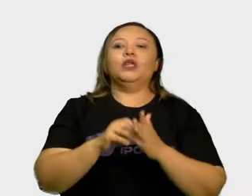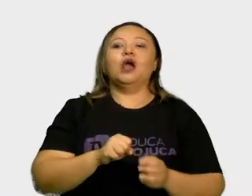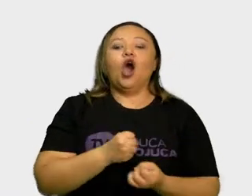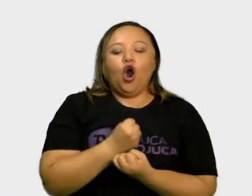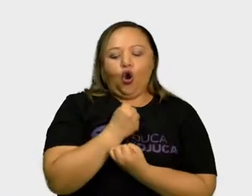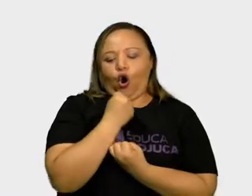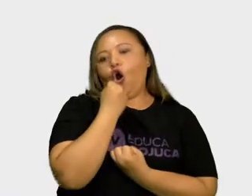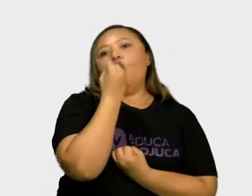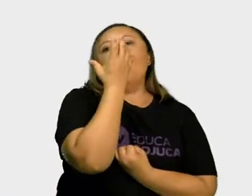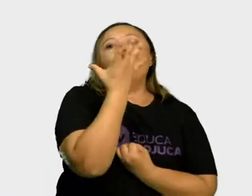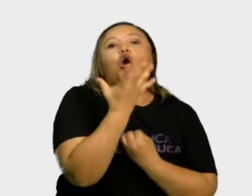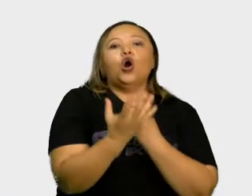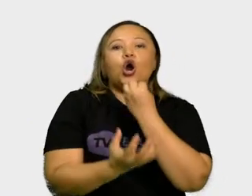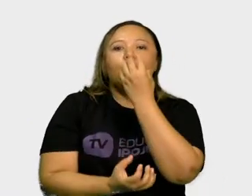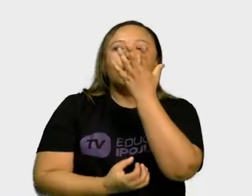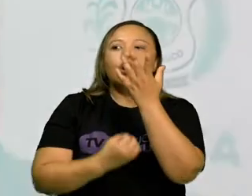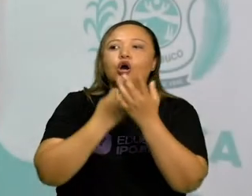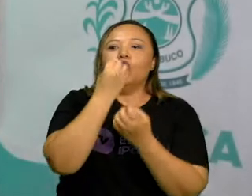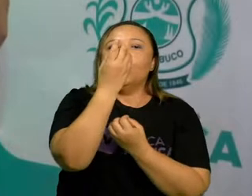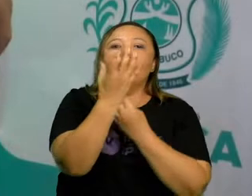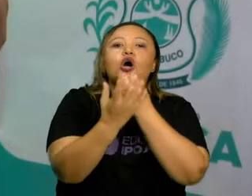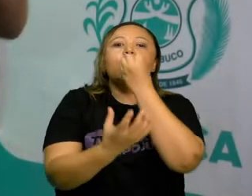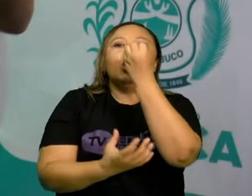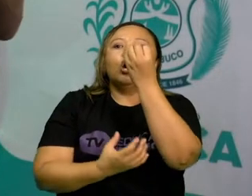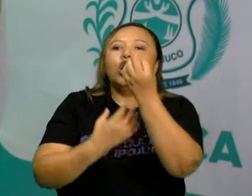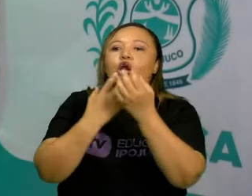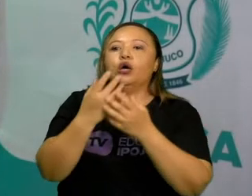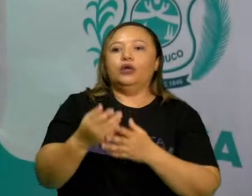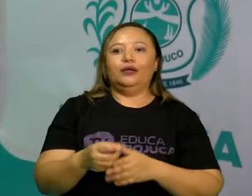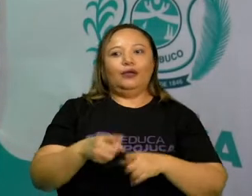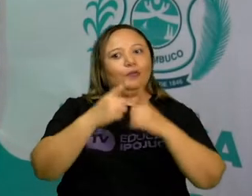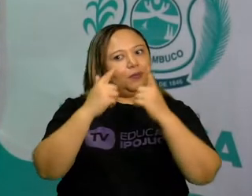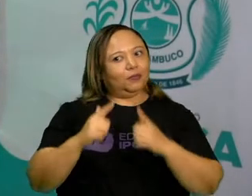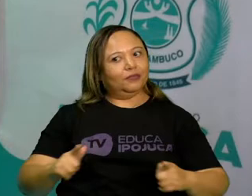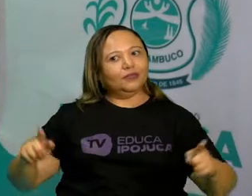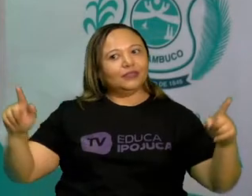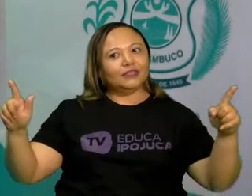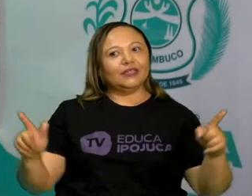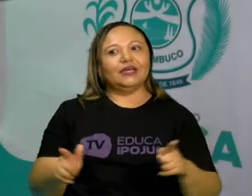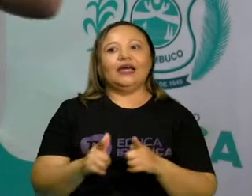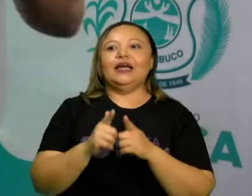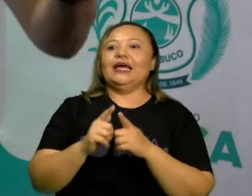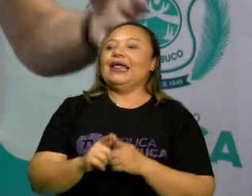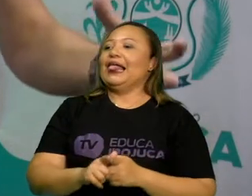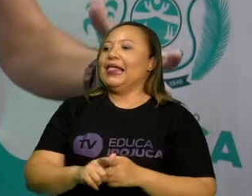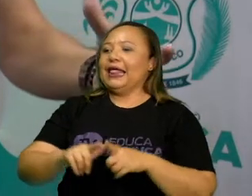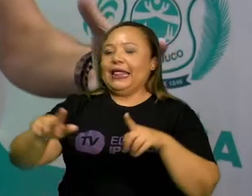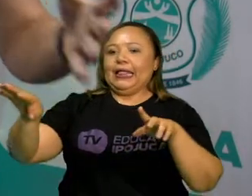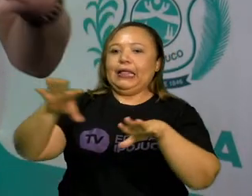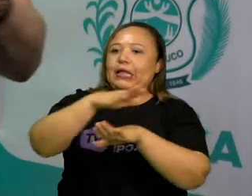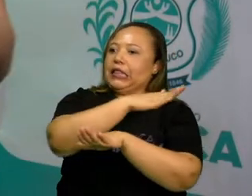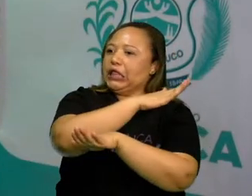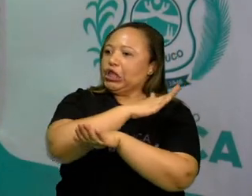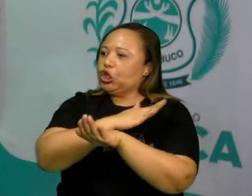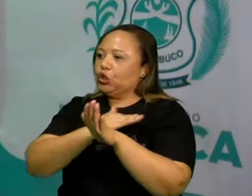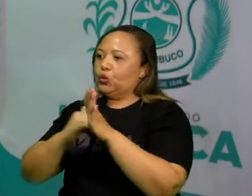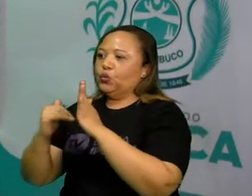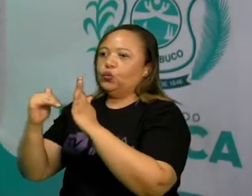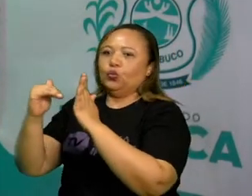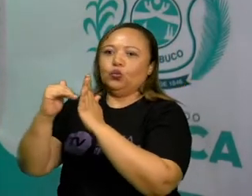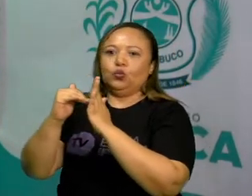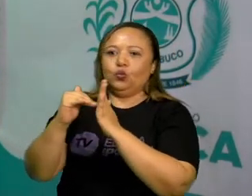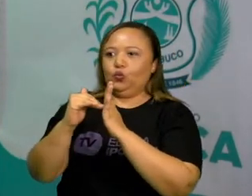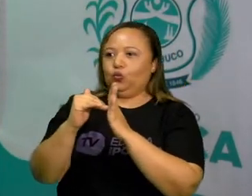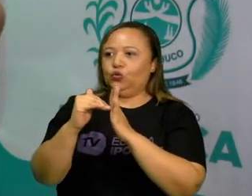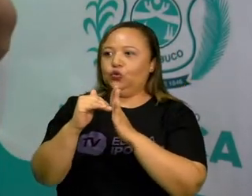Ópera Ópera é Pense um espetáculo todo cantado mas não é